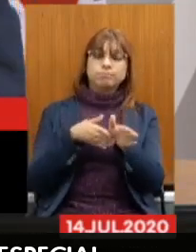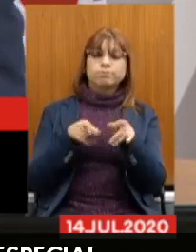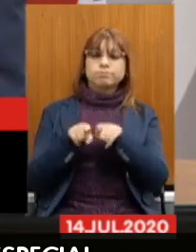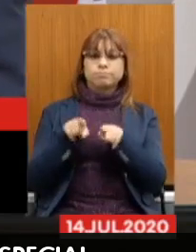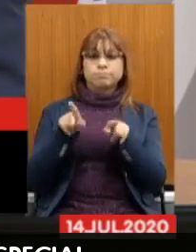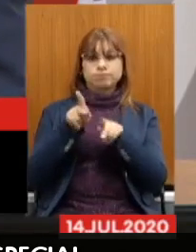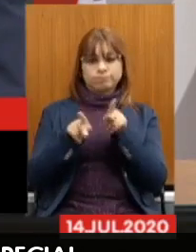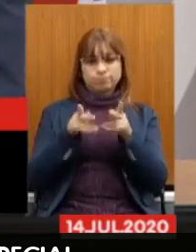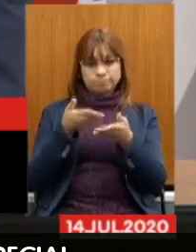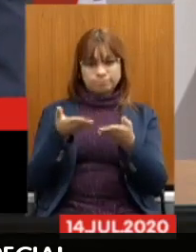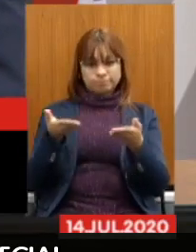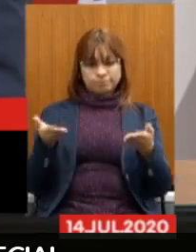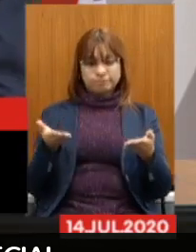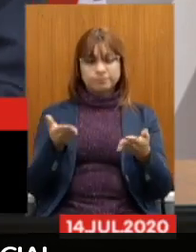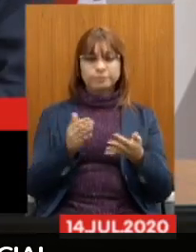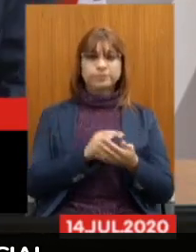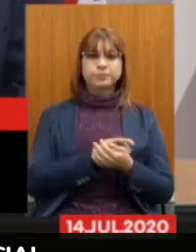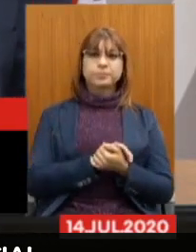geral.